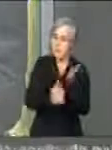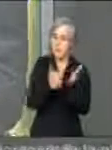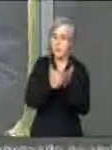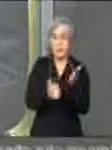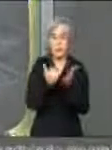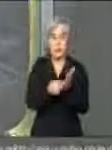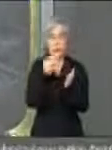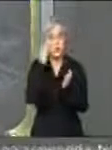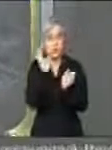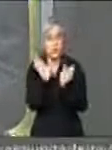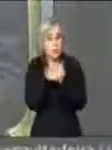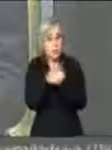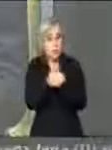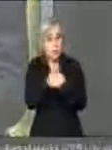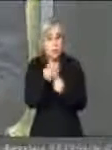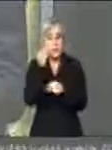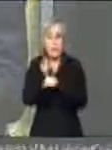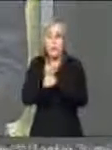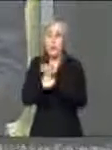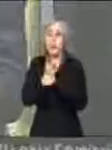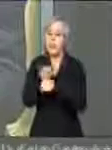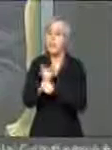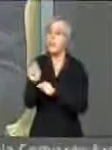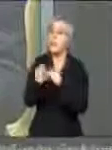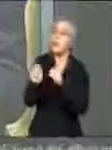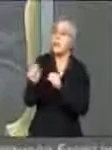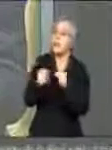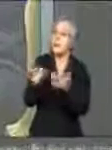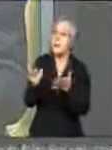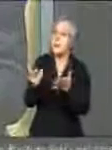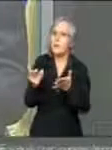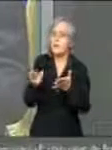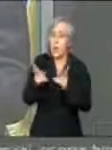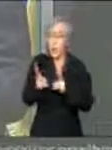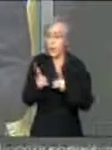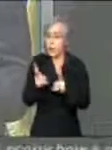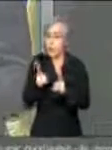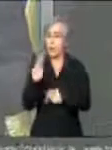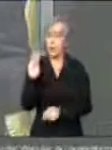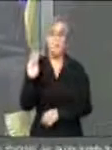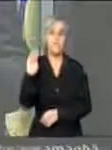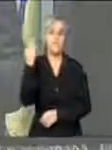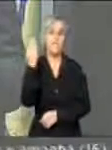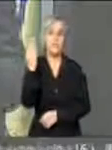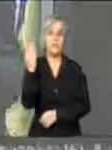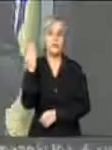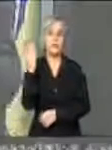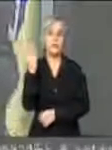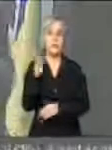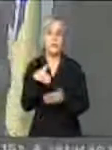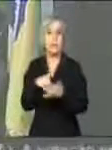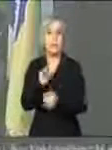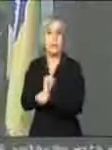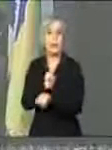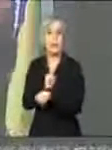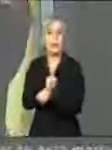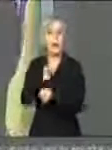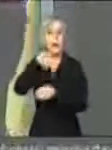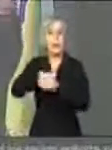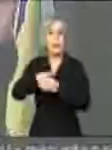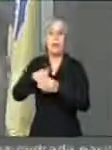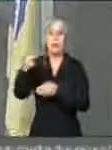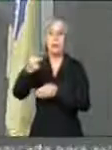ajustes urgentes na economia. Mantiveram a farsa até a chegada das eleições.